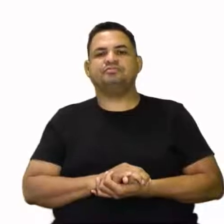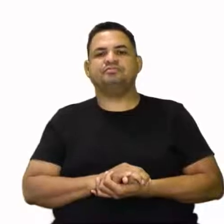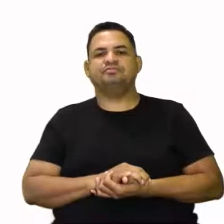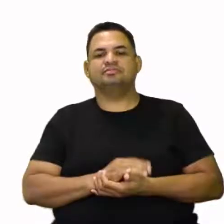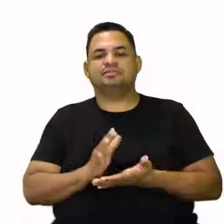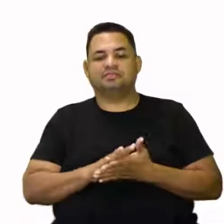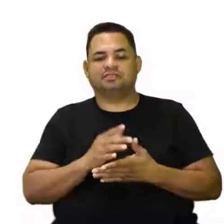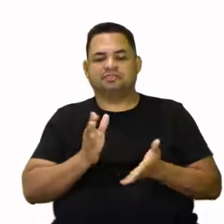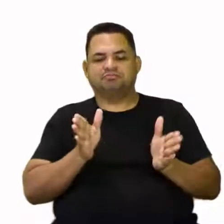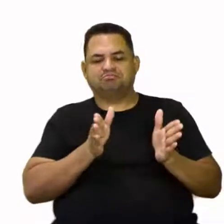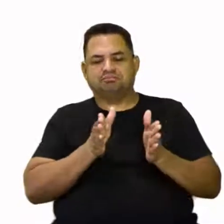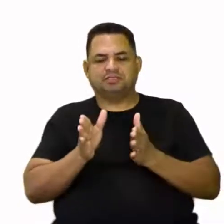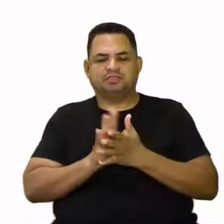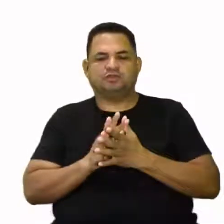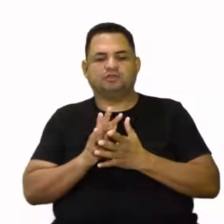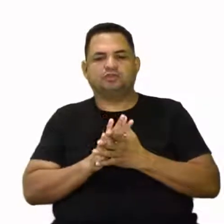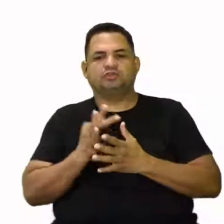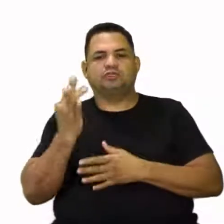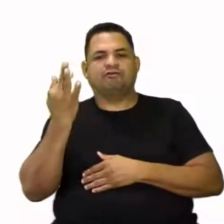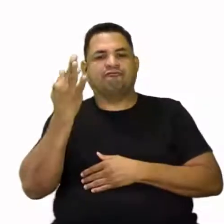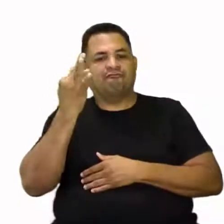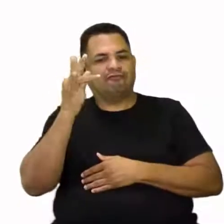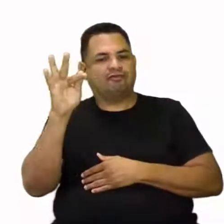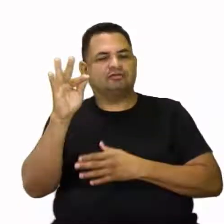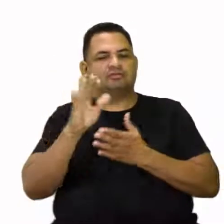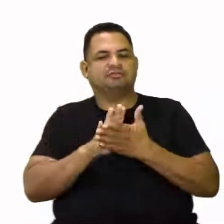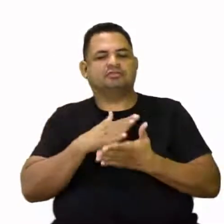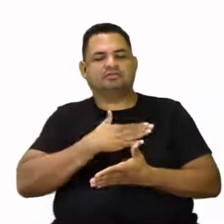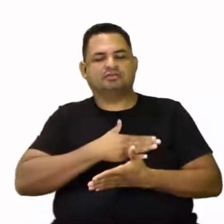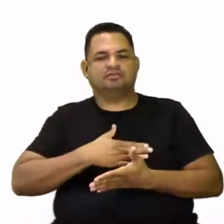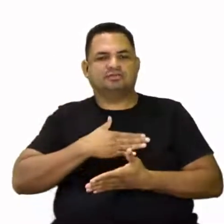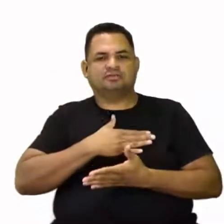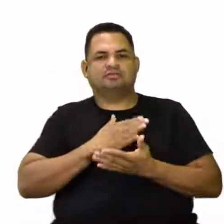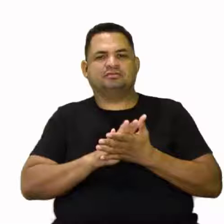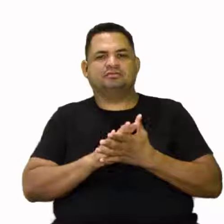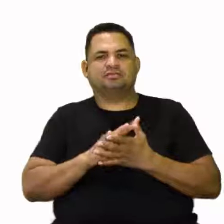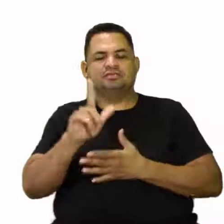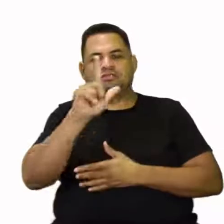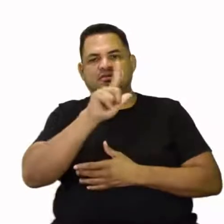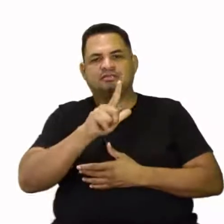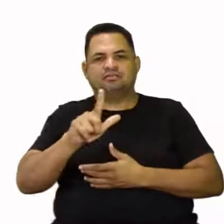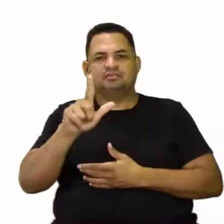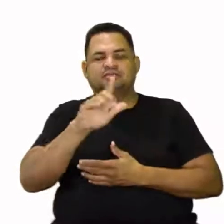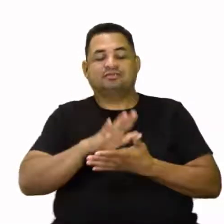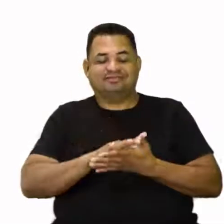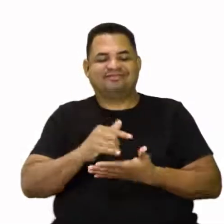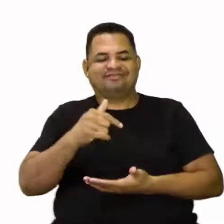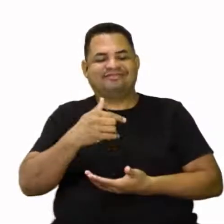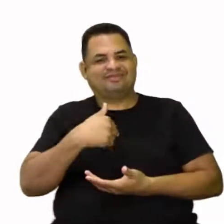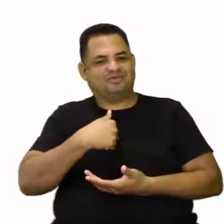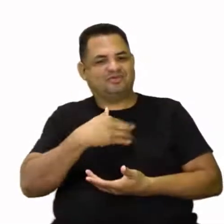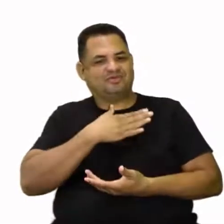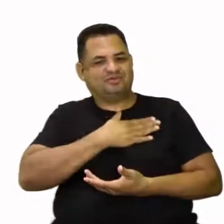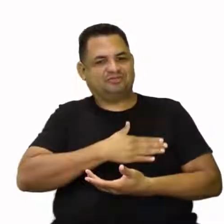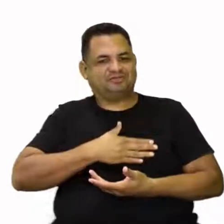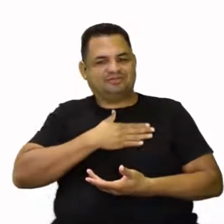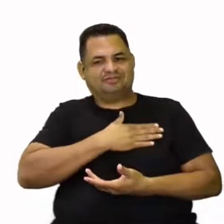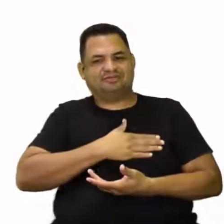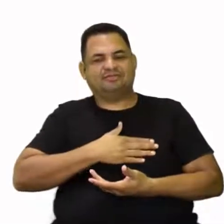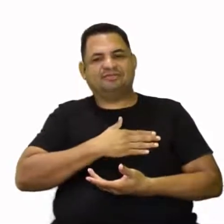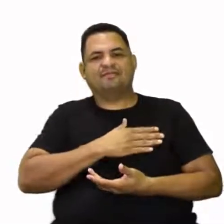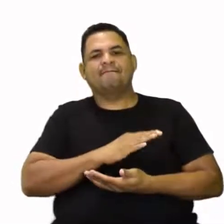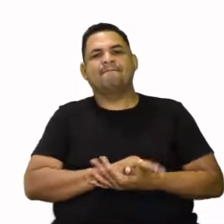nossa época de faculdade, a Tainá gostava muito mais do que eu da literatura. Eu gosto. Tanto